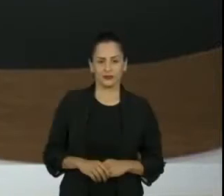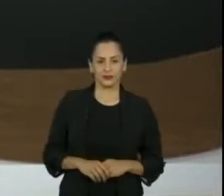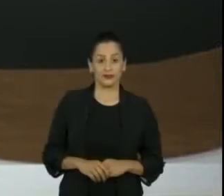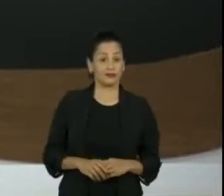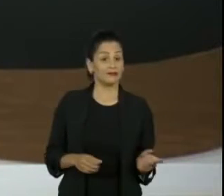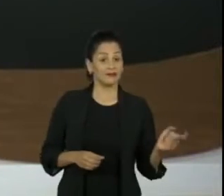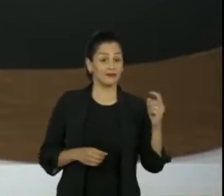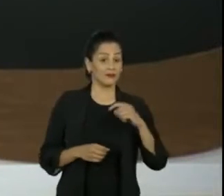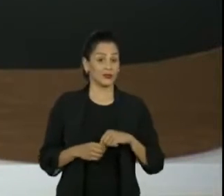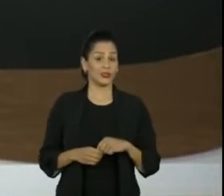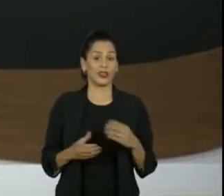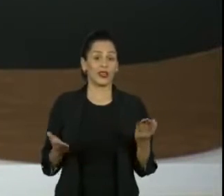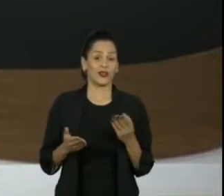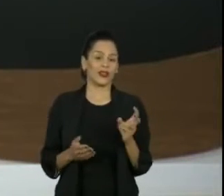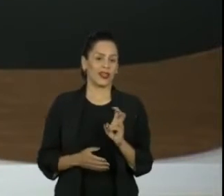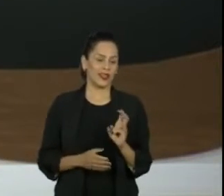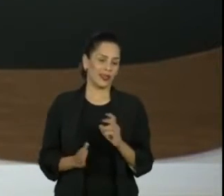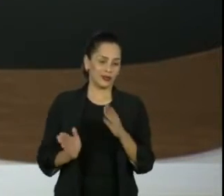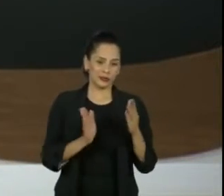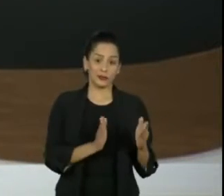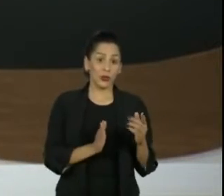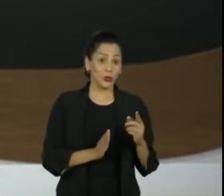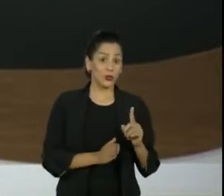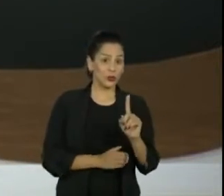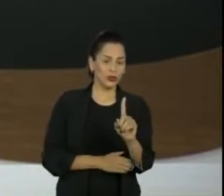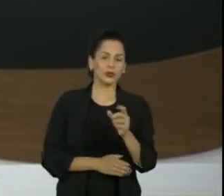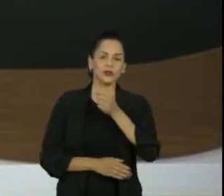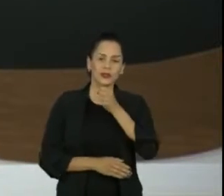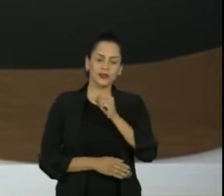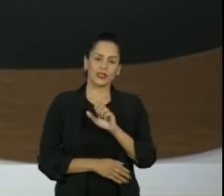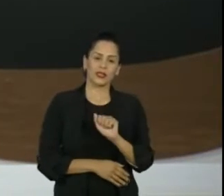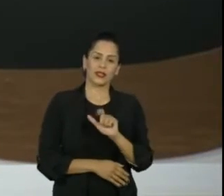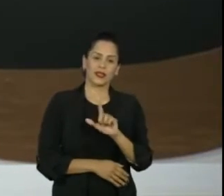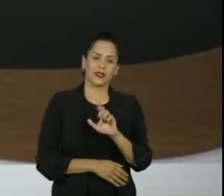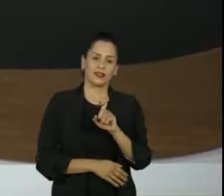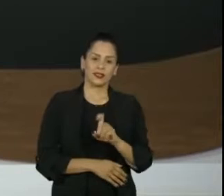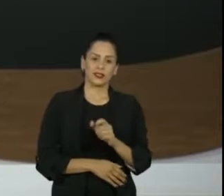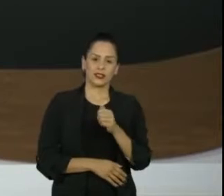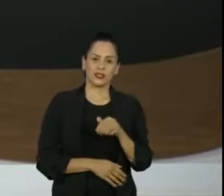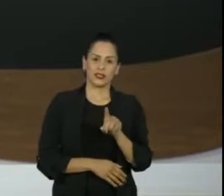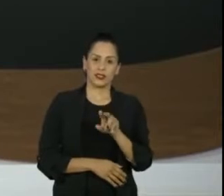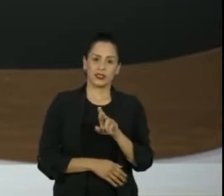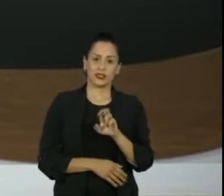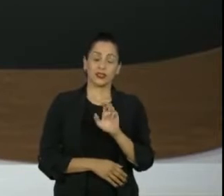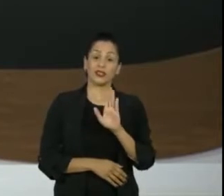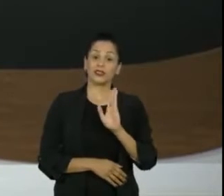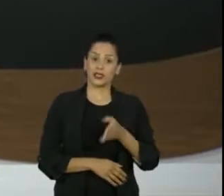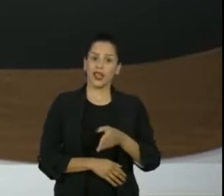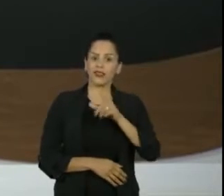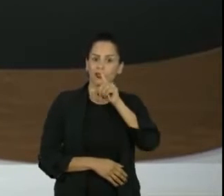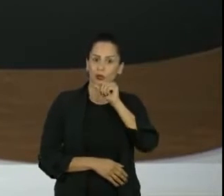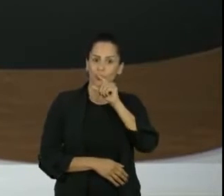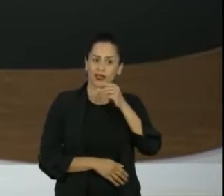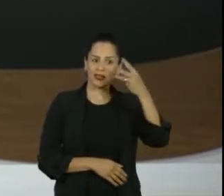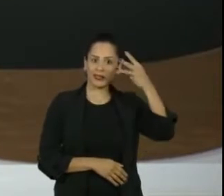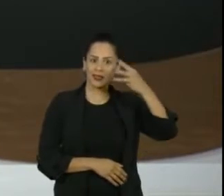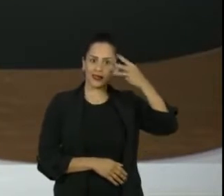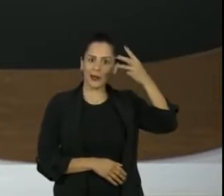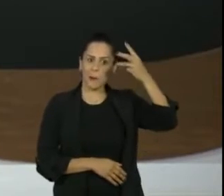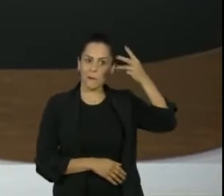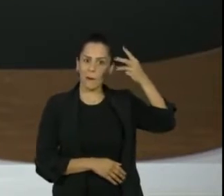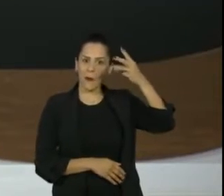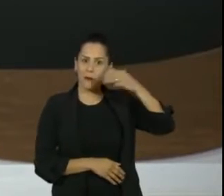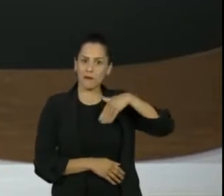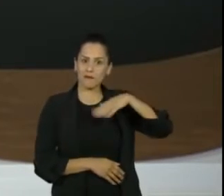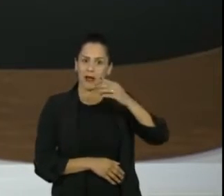Estamos de volta para esse quinto e último bloco da entrevista com Alexandre Calil, que é o terceiro assunto mais comentado do Twitter